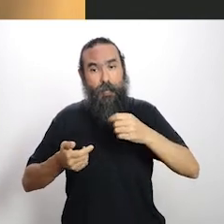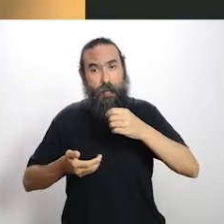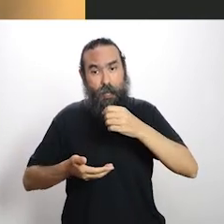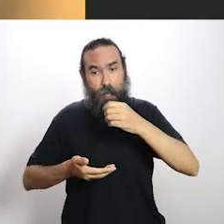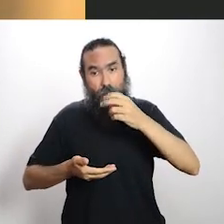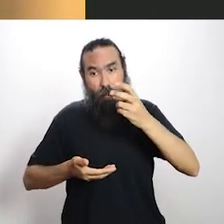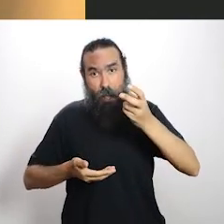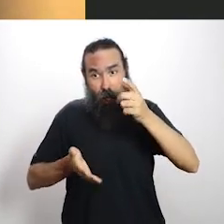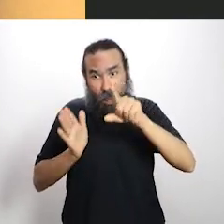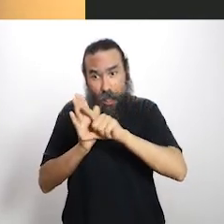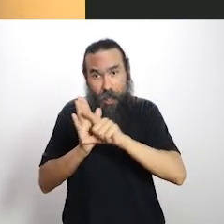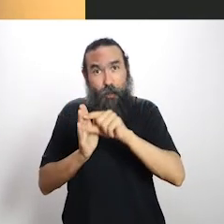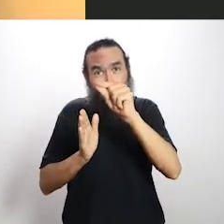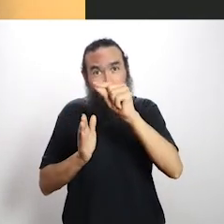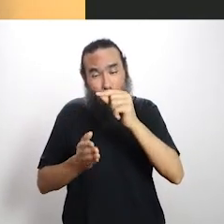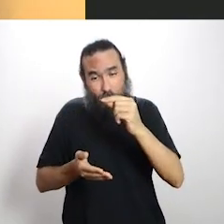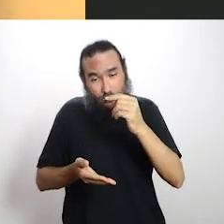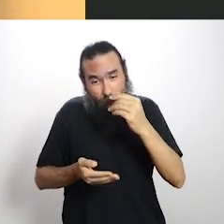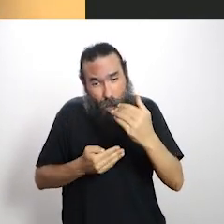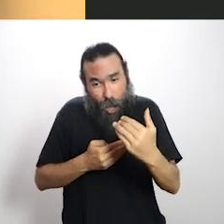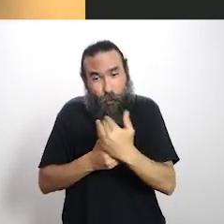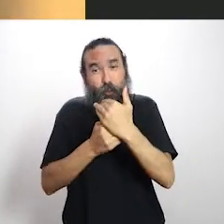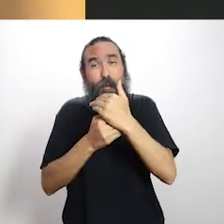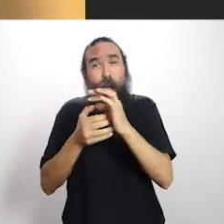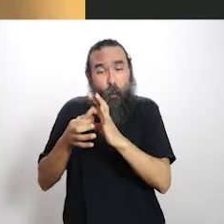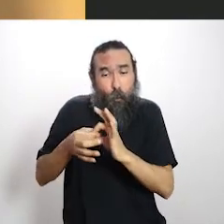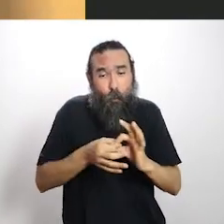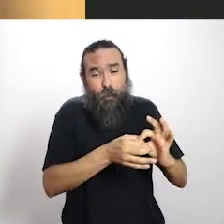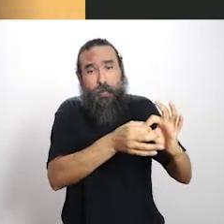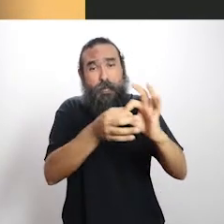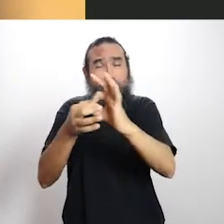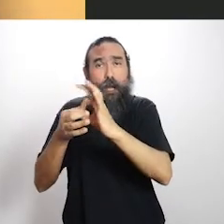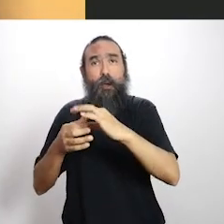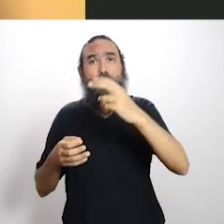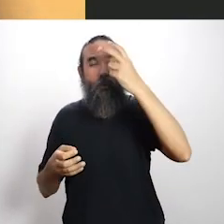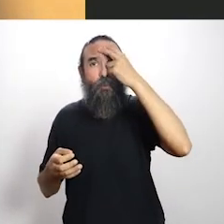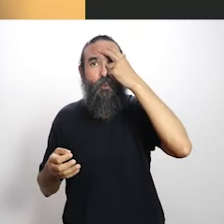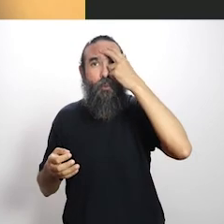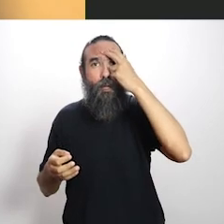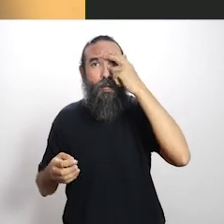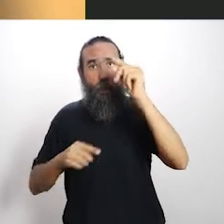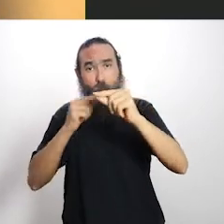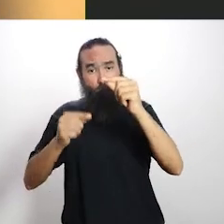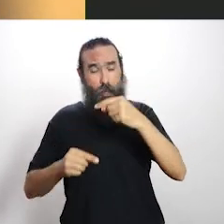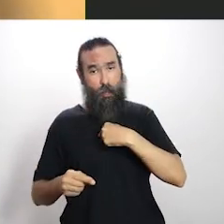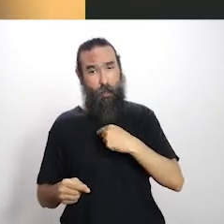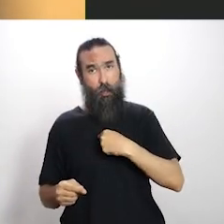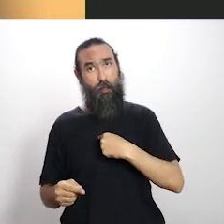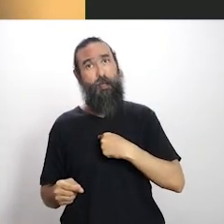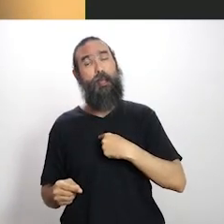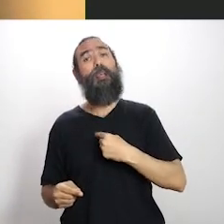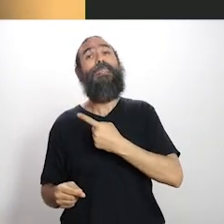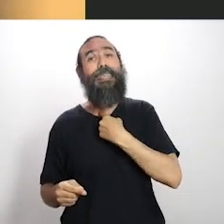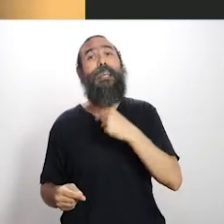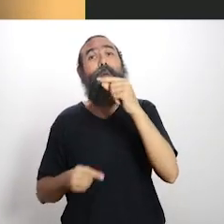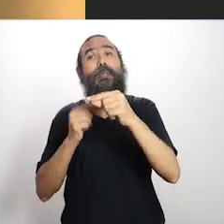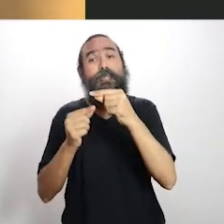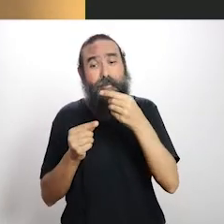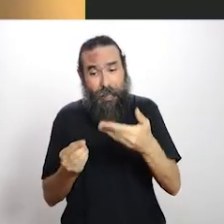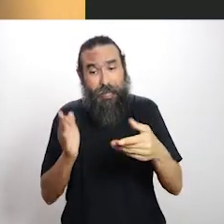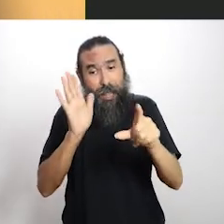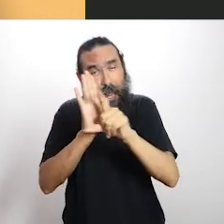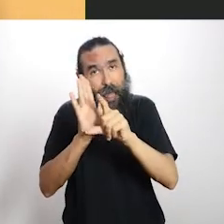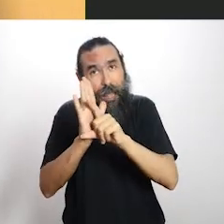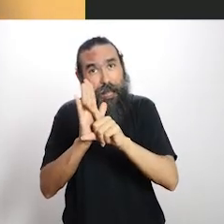já traz uma mensagem forte da possibilidade de a gente criar um hiato cooperativo para que a gente